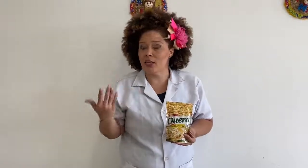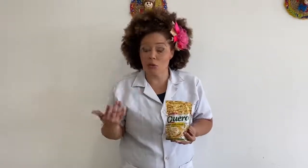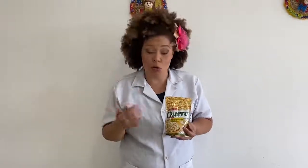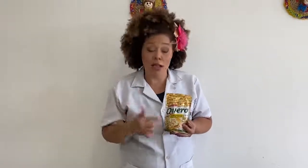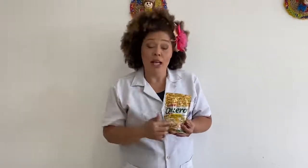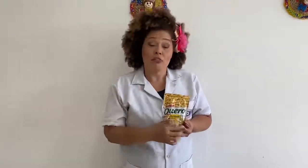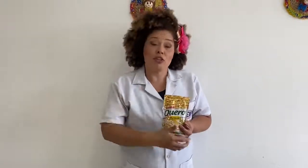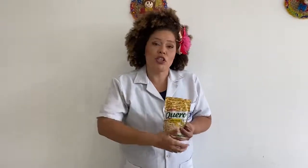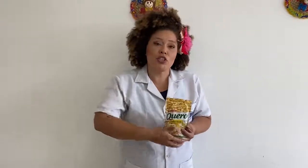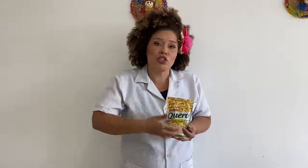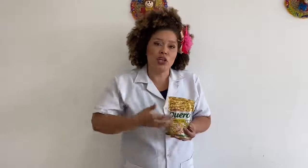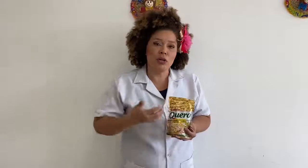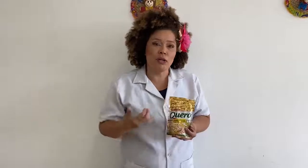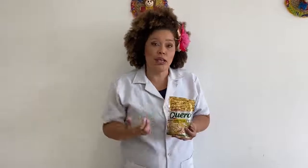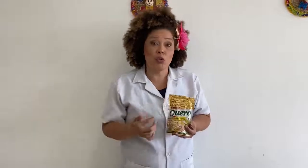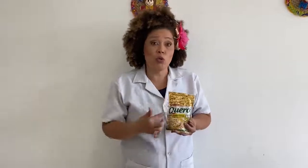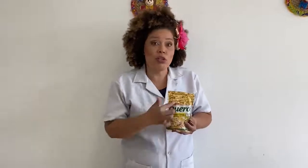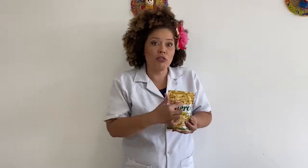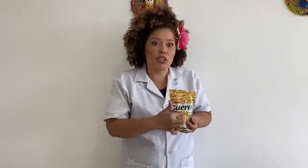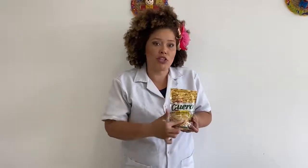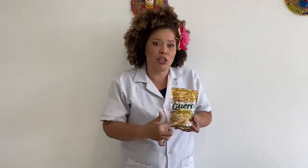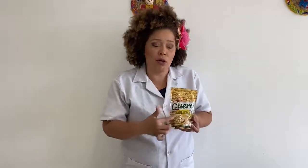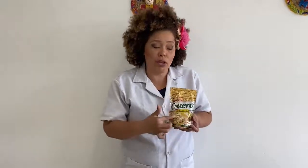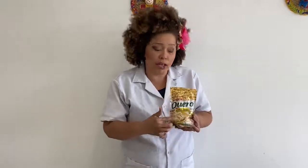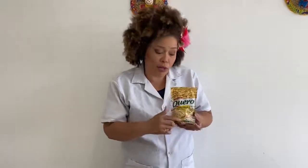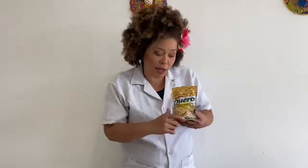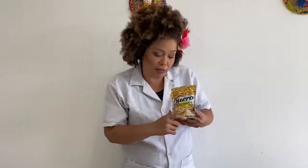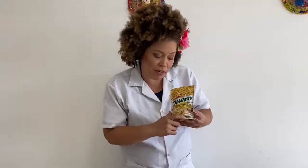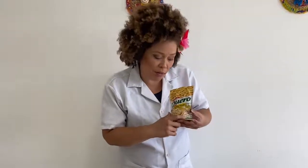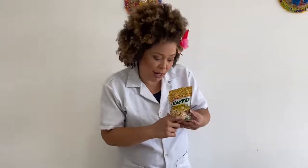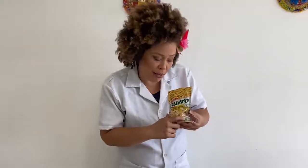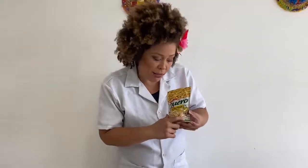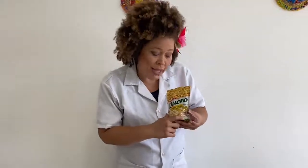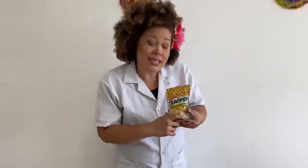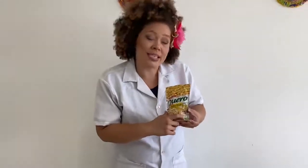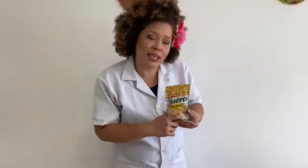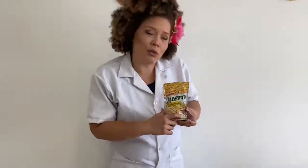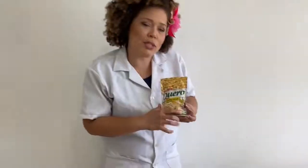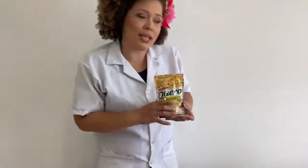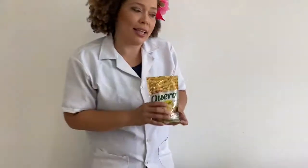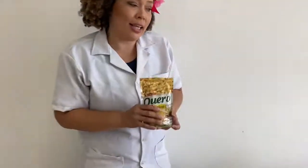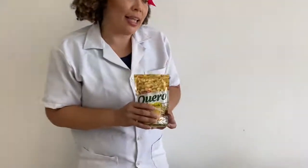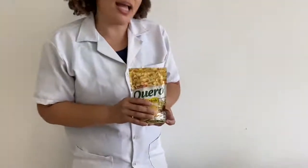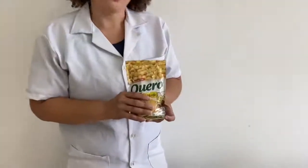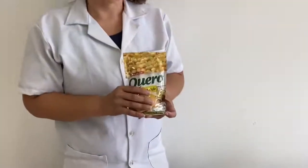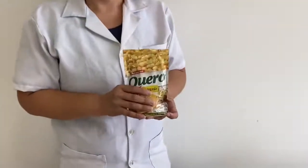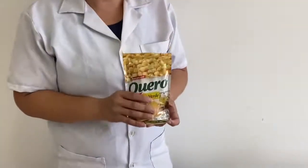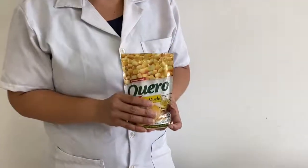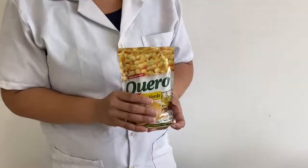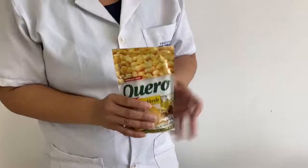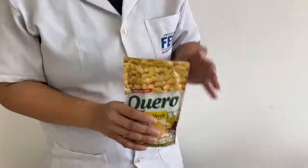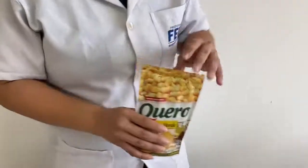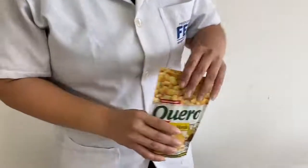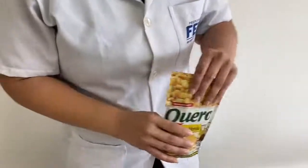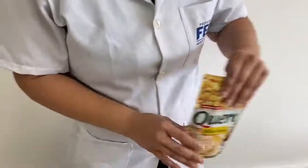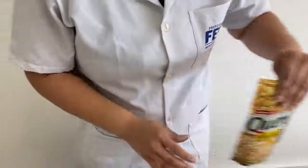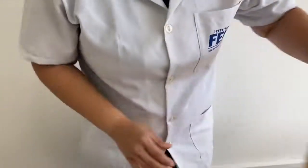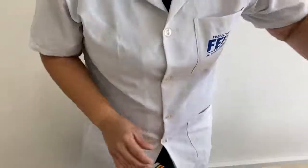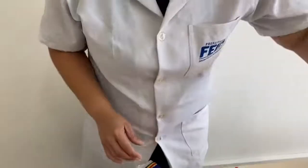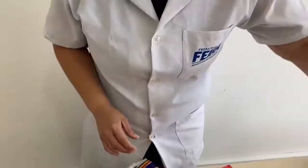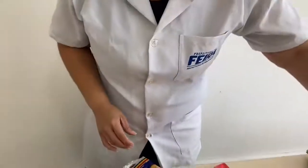de azeitona, você tira o líquido. Quando você tirar o líquido, o que é que vai sobrar? 170 gramas. E